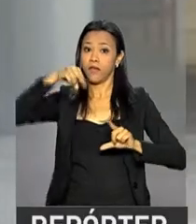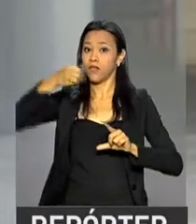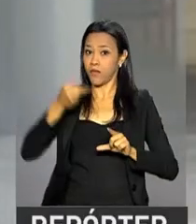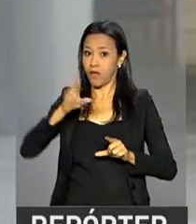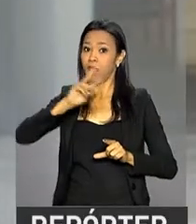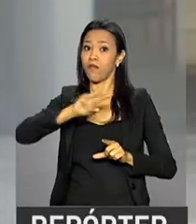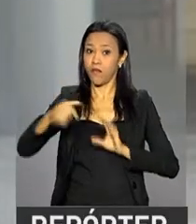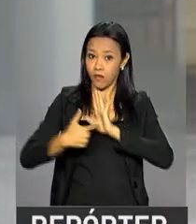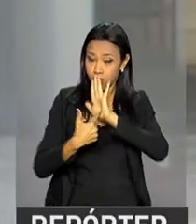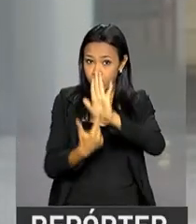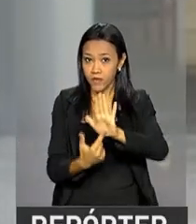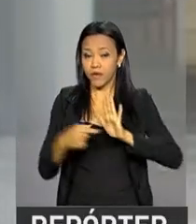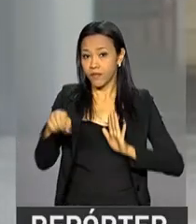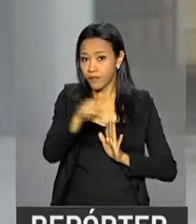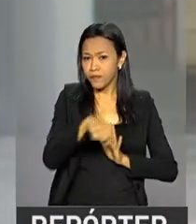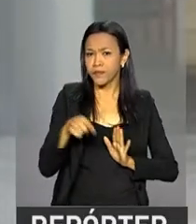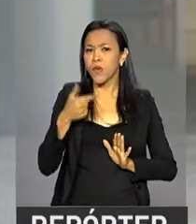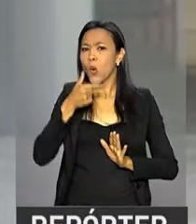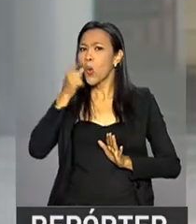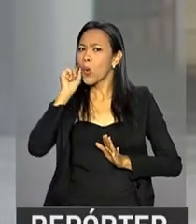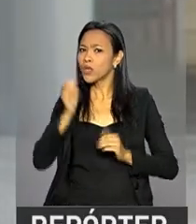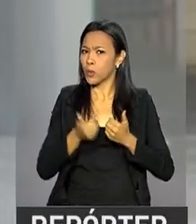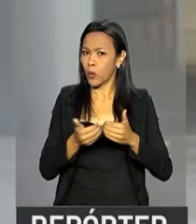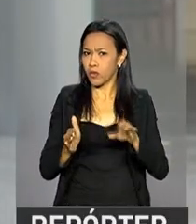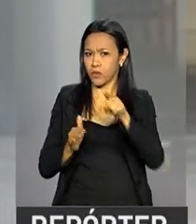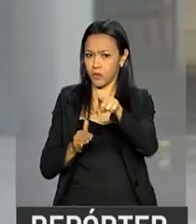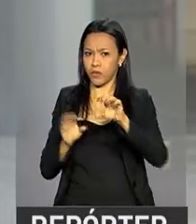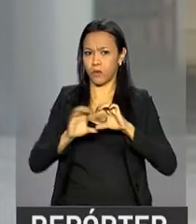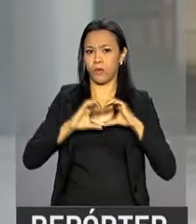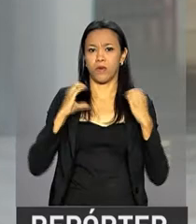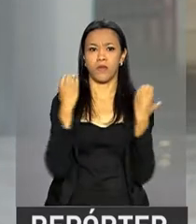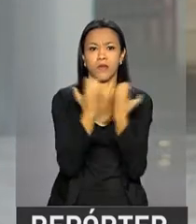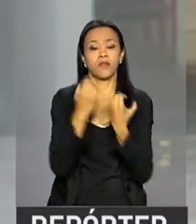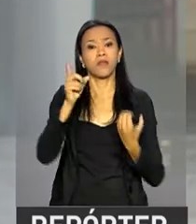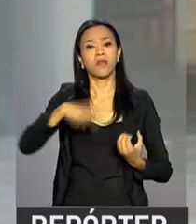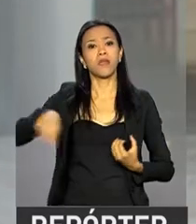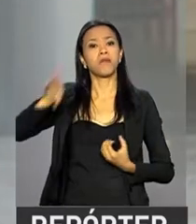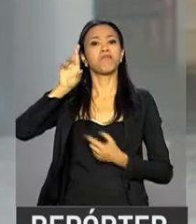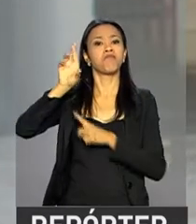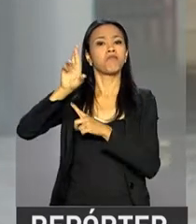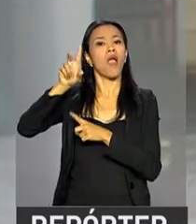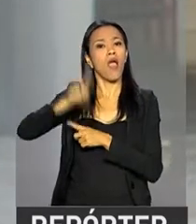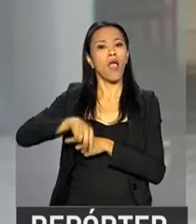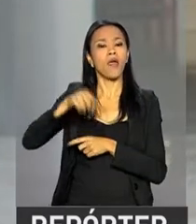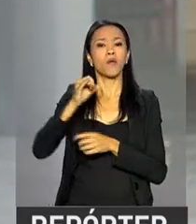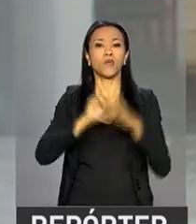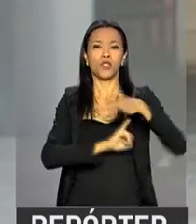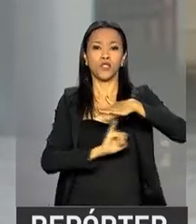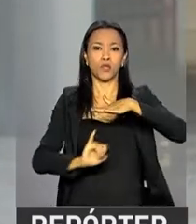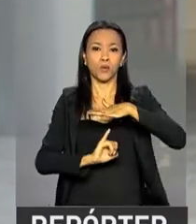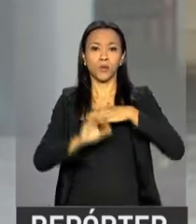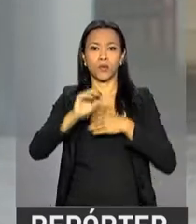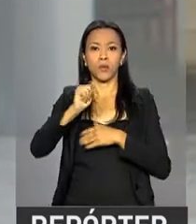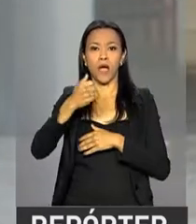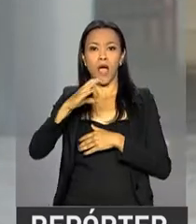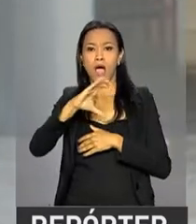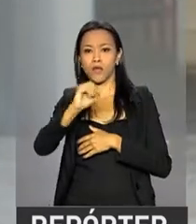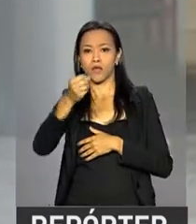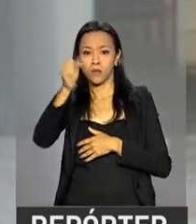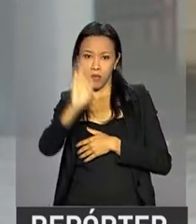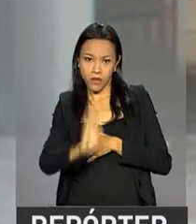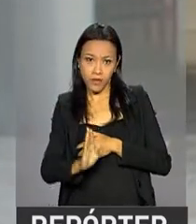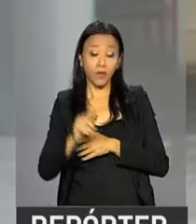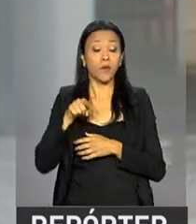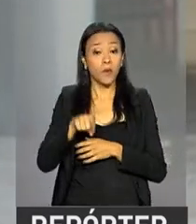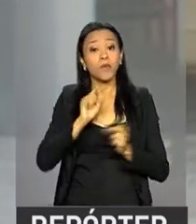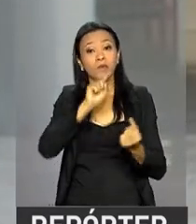vivo o congresso que começou ontem é promovido pelo instituto aço brasil e um dos temas é discutir